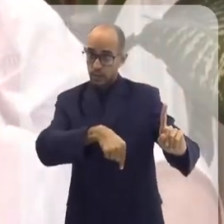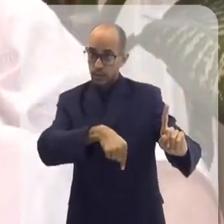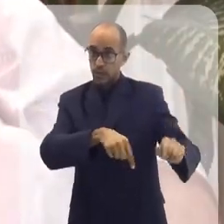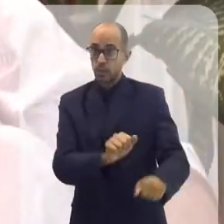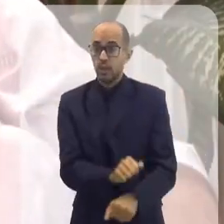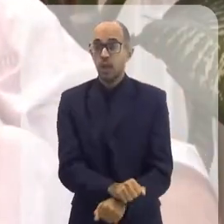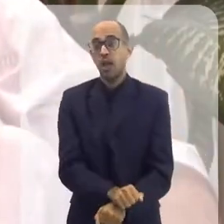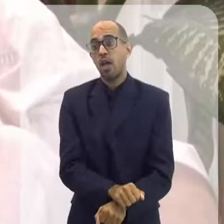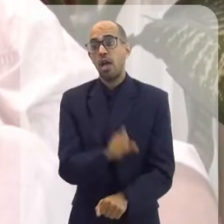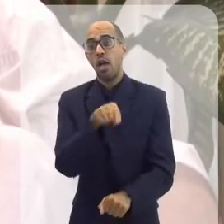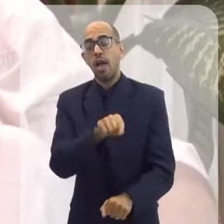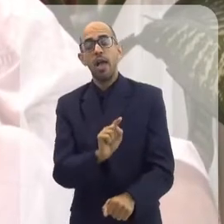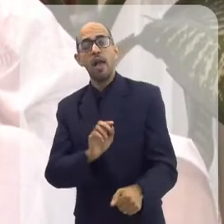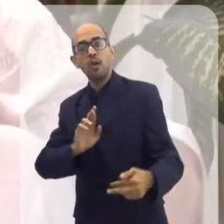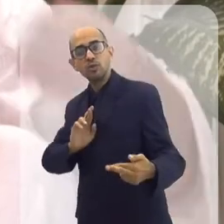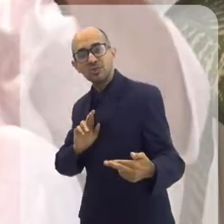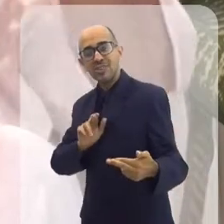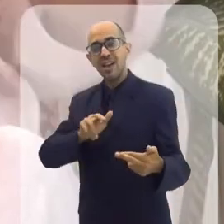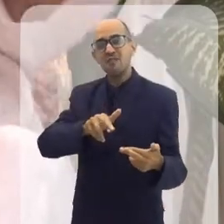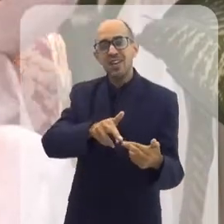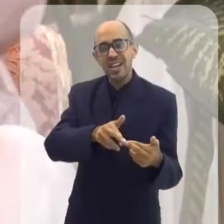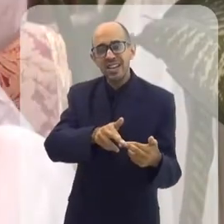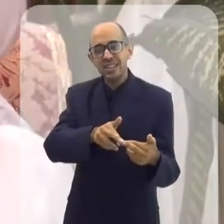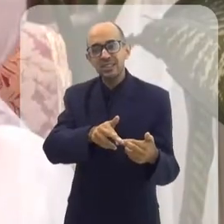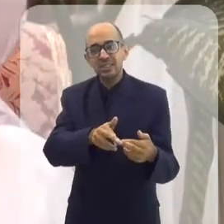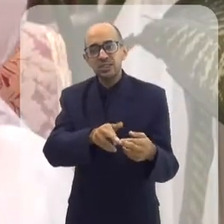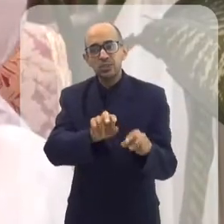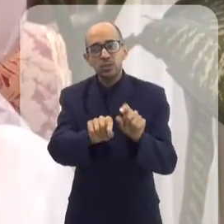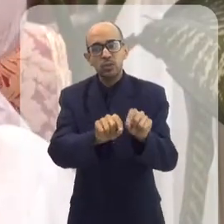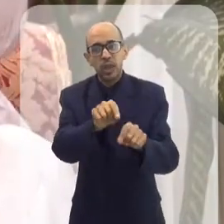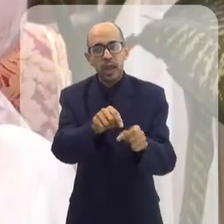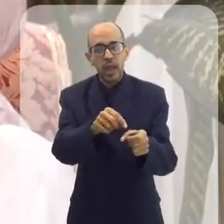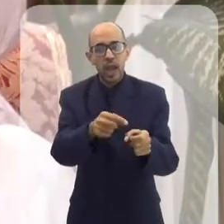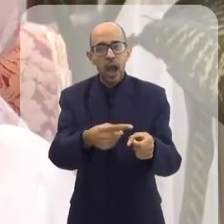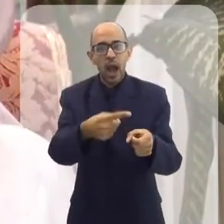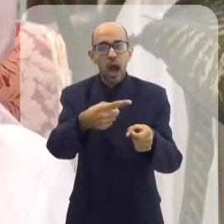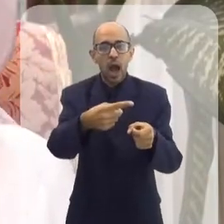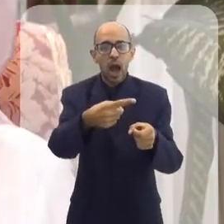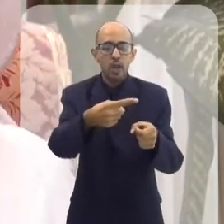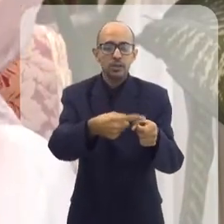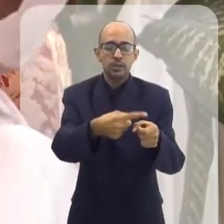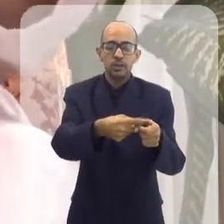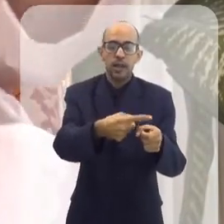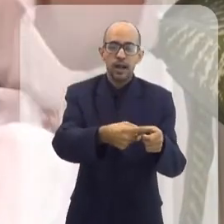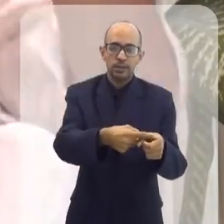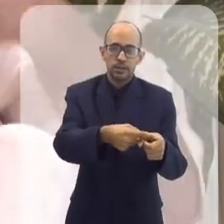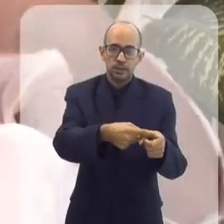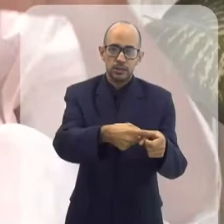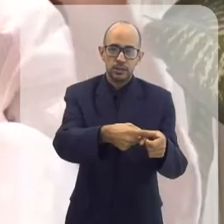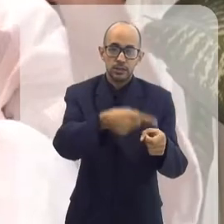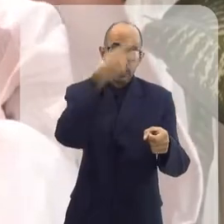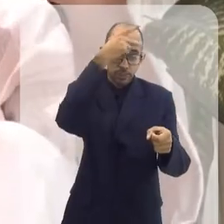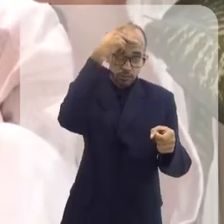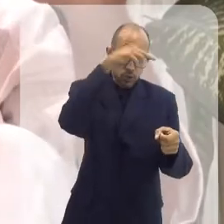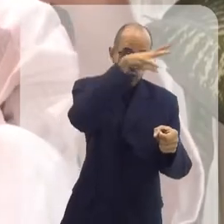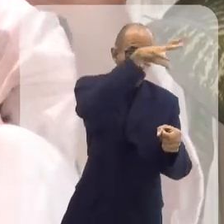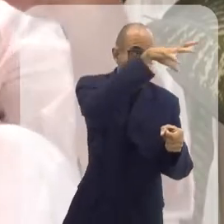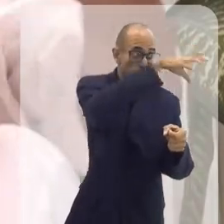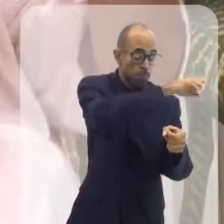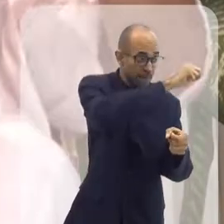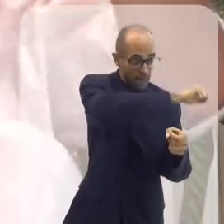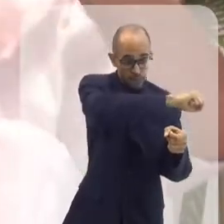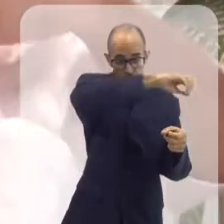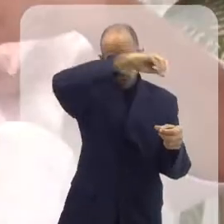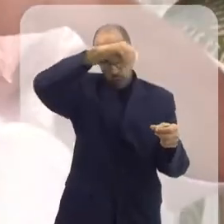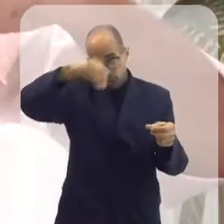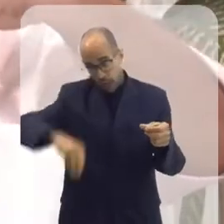são os orixás referentes as cidades das quais essas pessoas foram trazidos